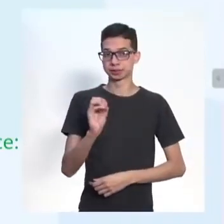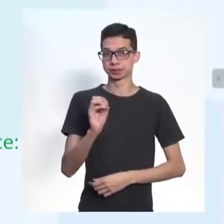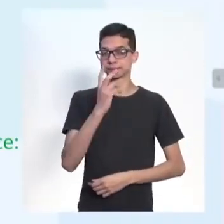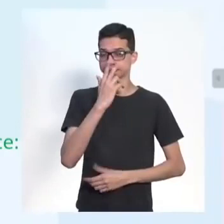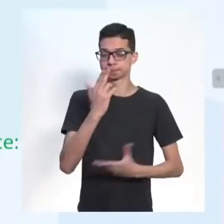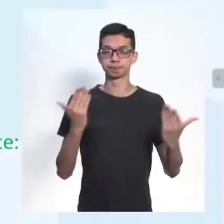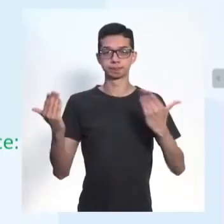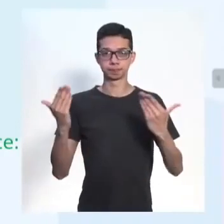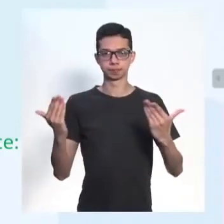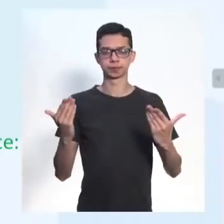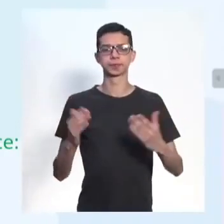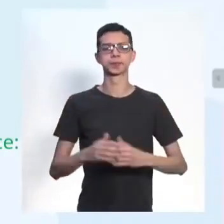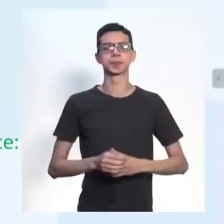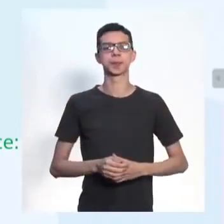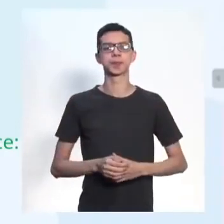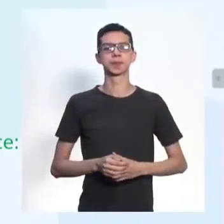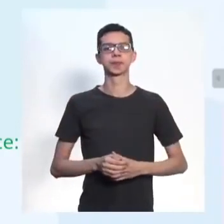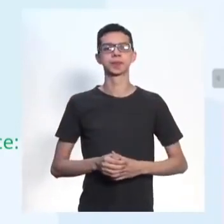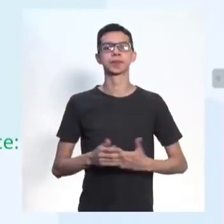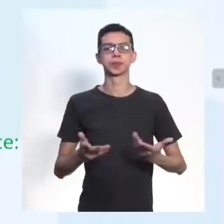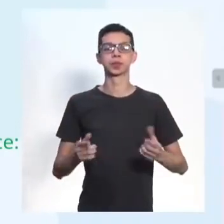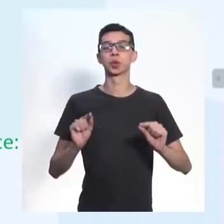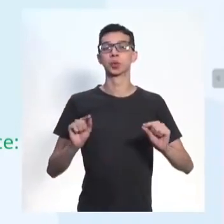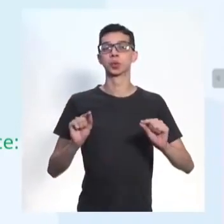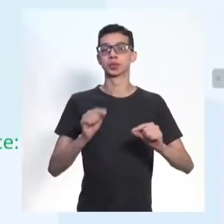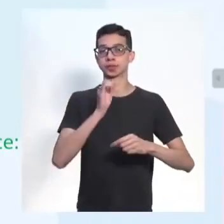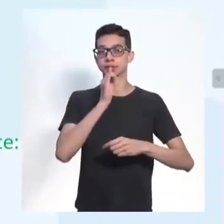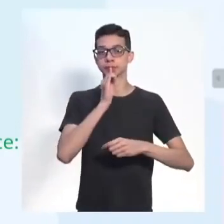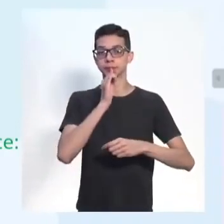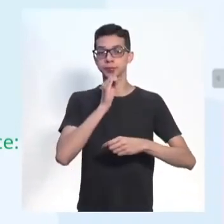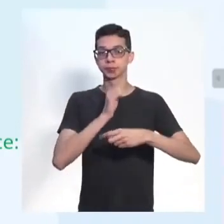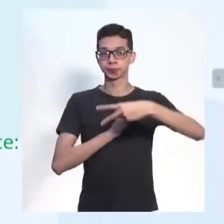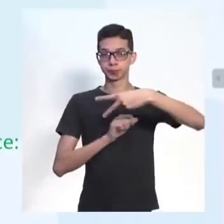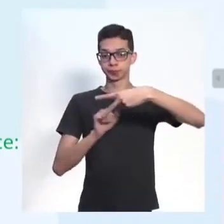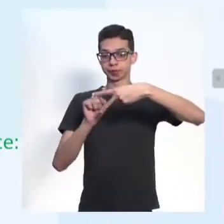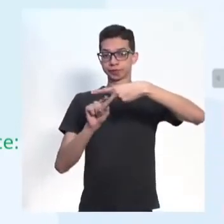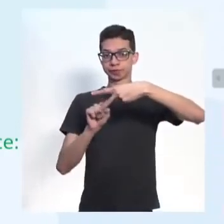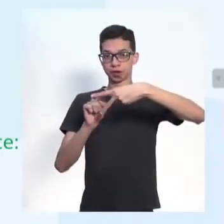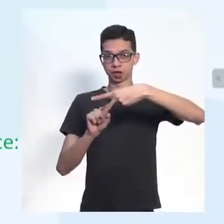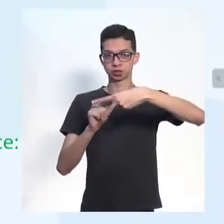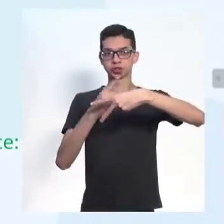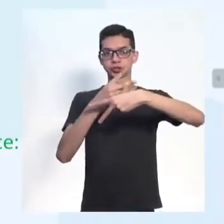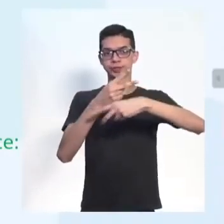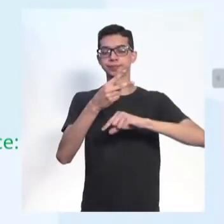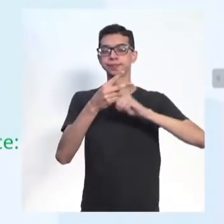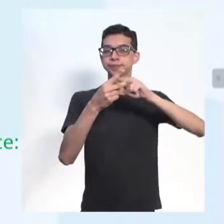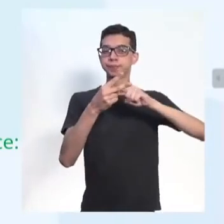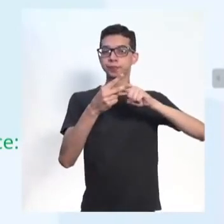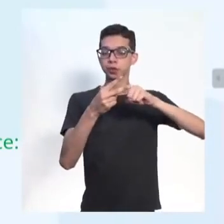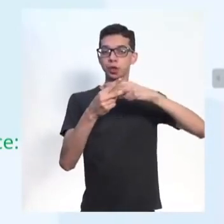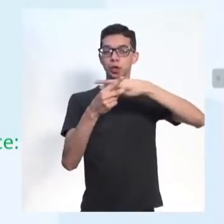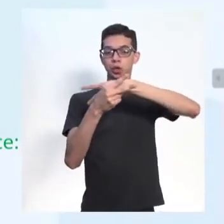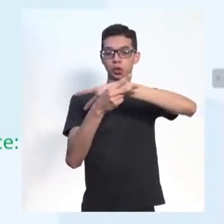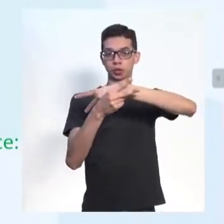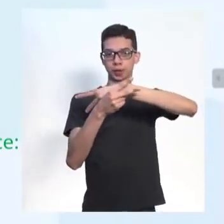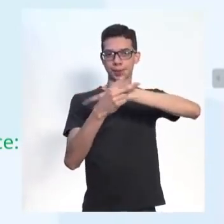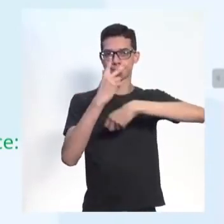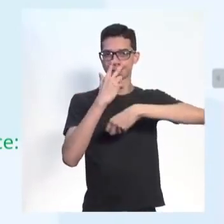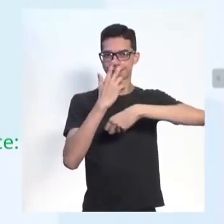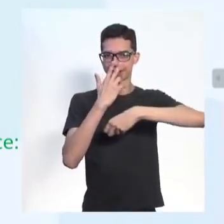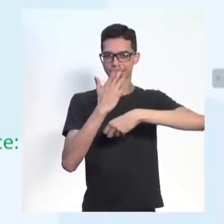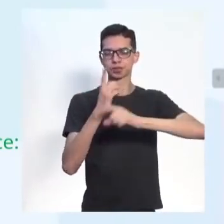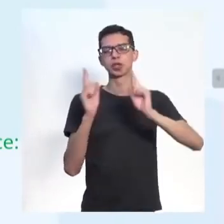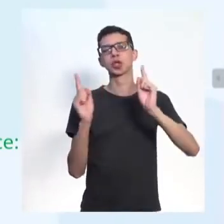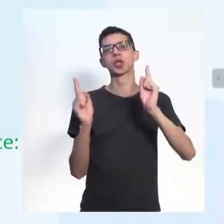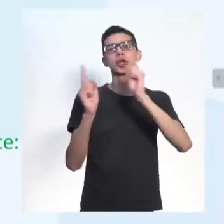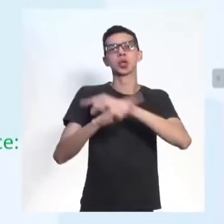Oposto pelo vértice, eu falo que o valor, no caso aqui, correspondente é o Y. O valor congruente é o Y. E